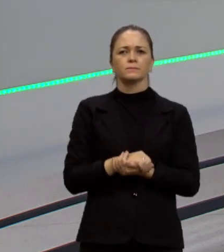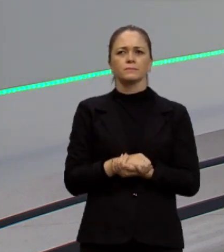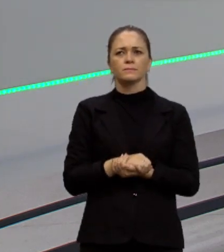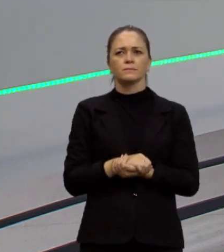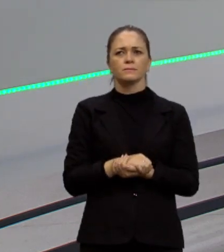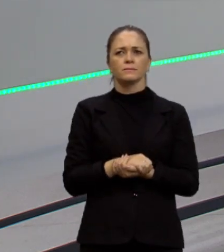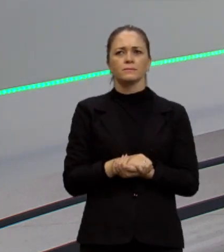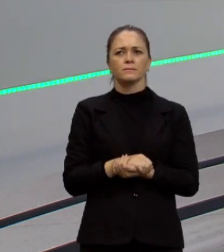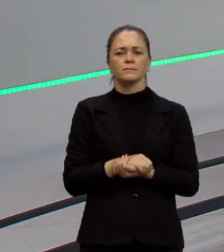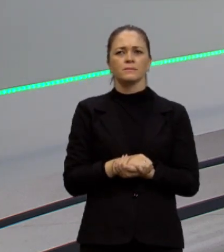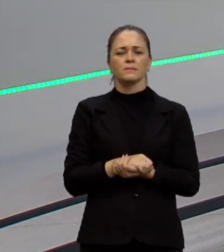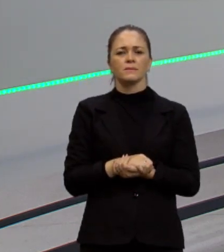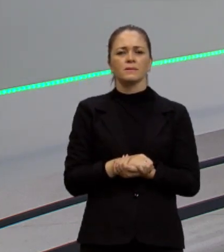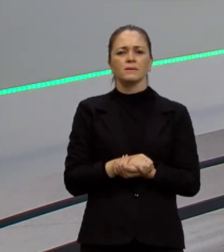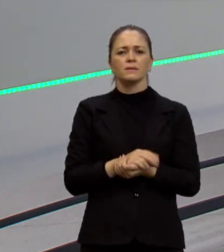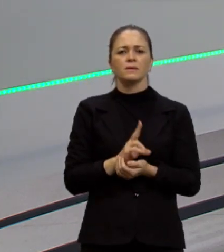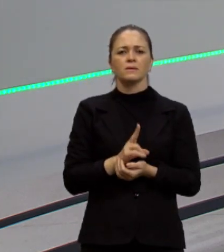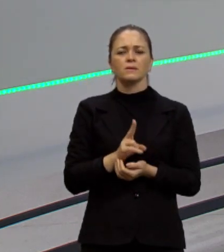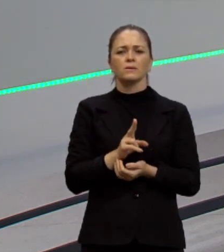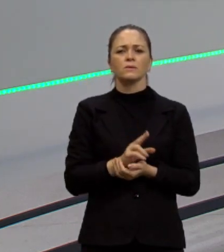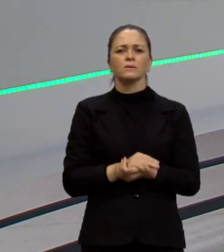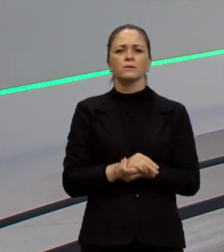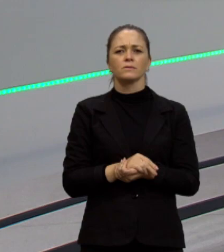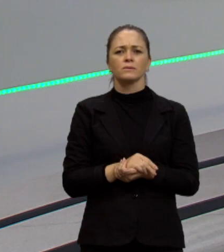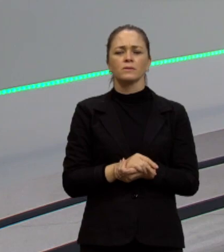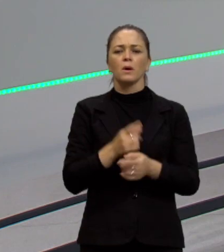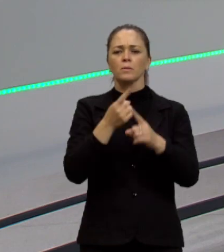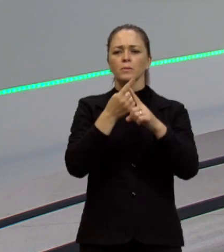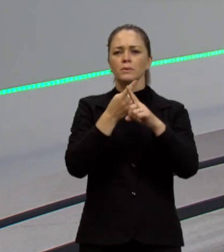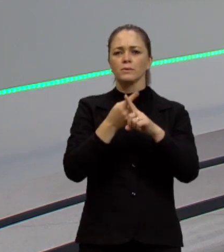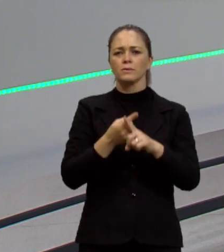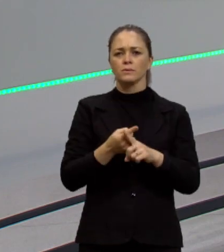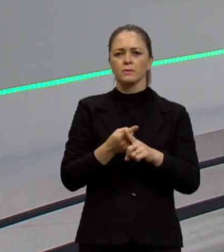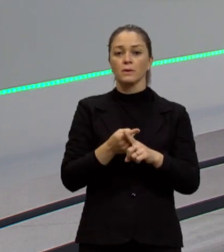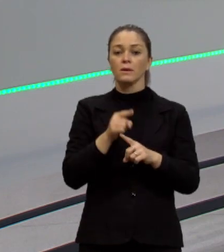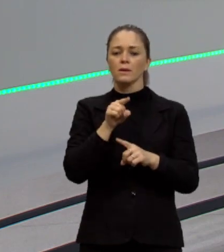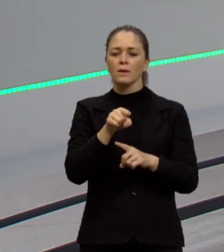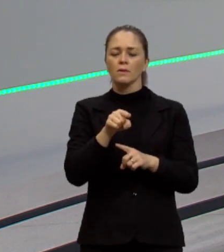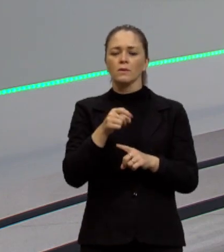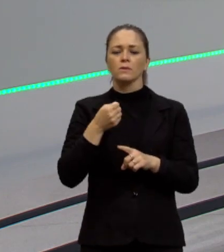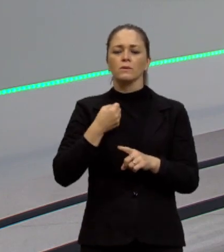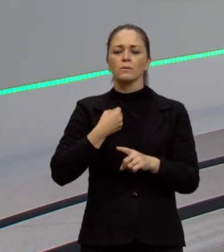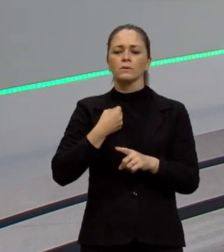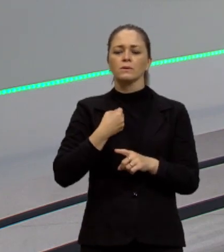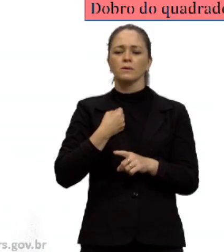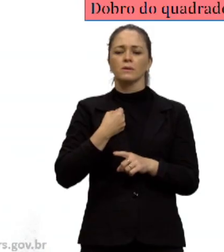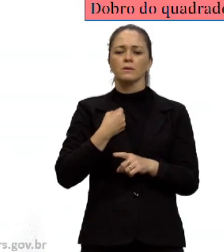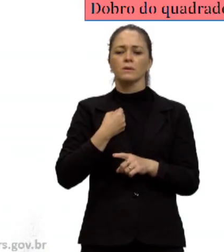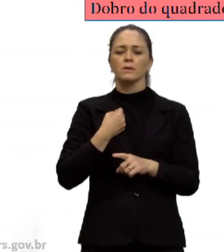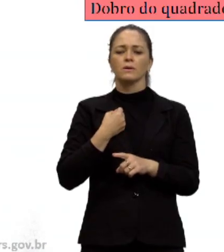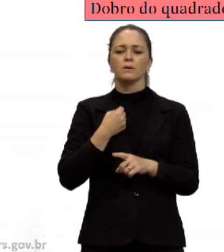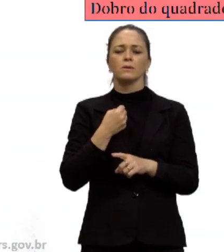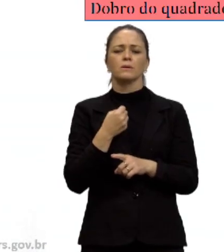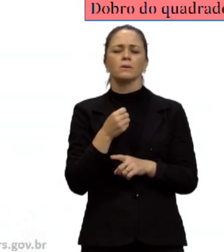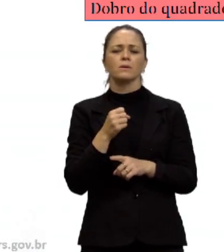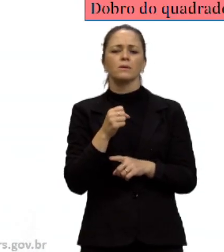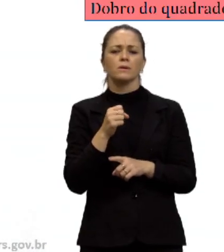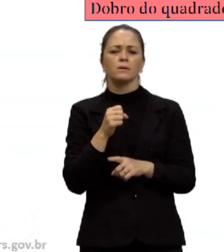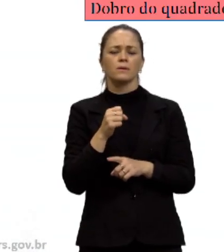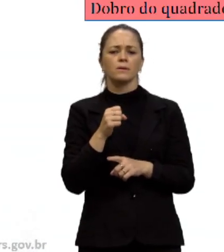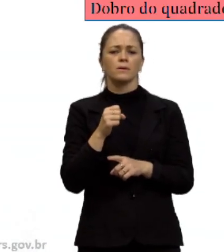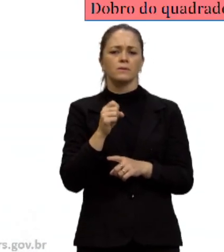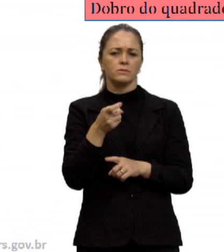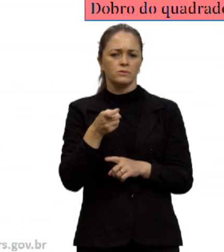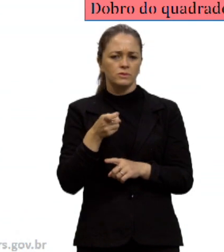E, continuando, seria o produto desse número por 8 menos 6. De qual número? Do